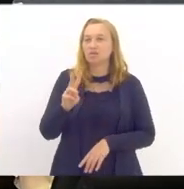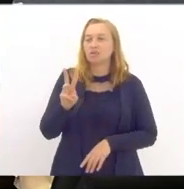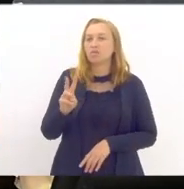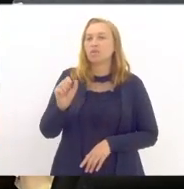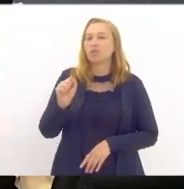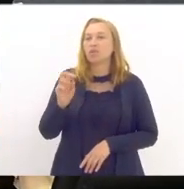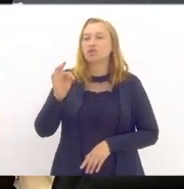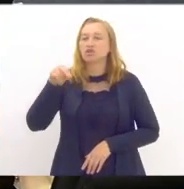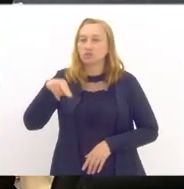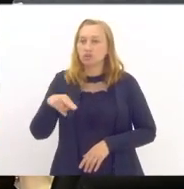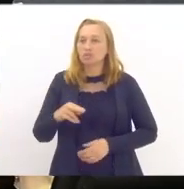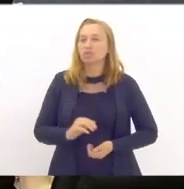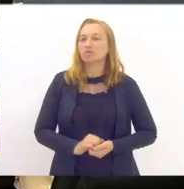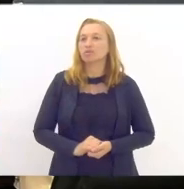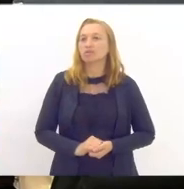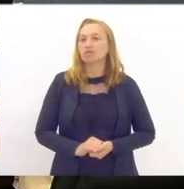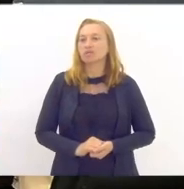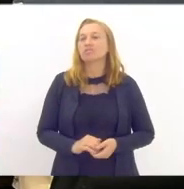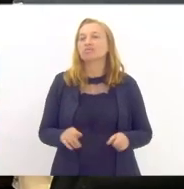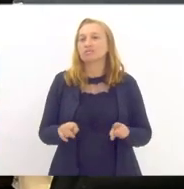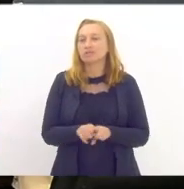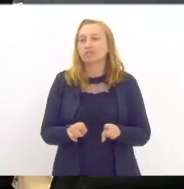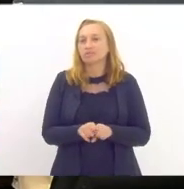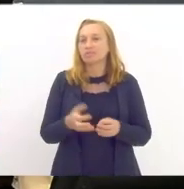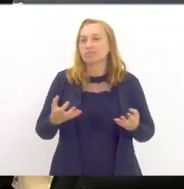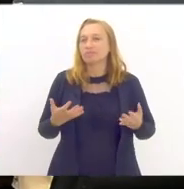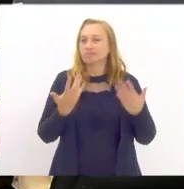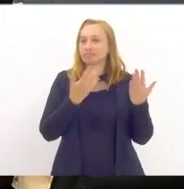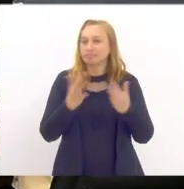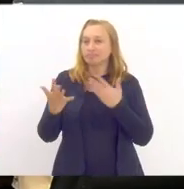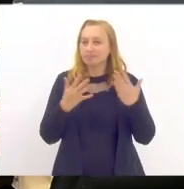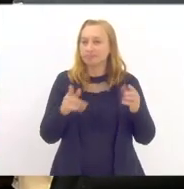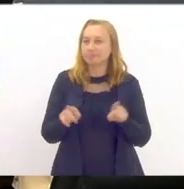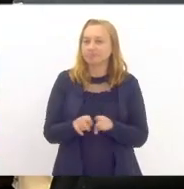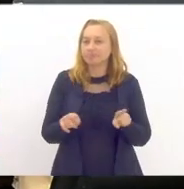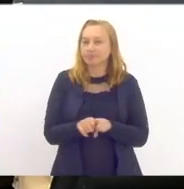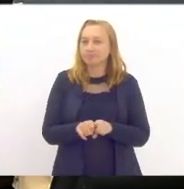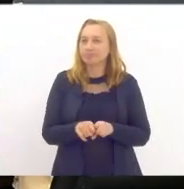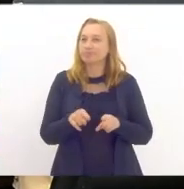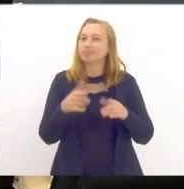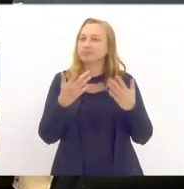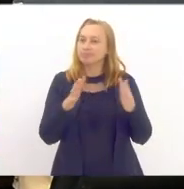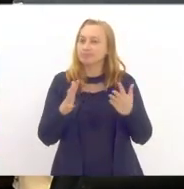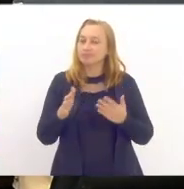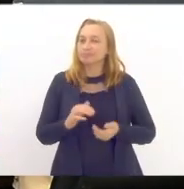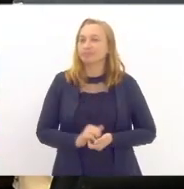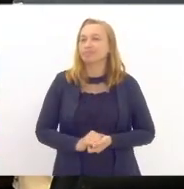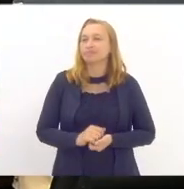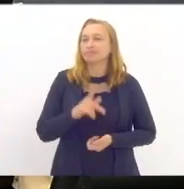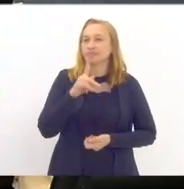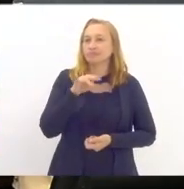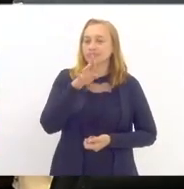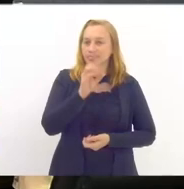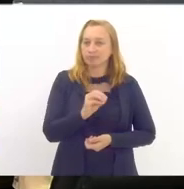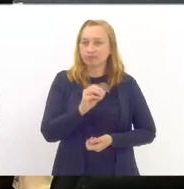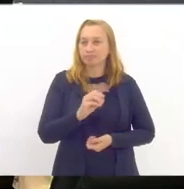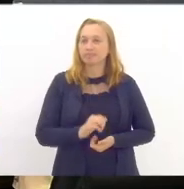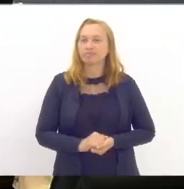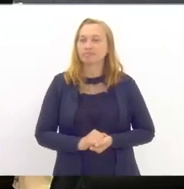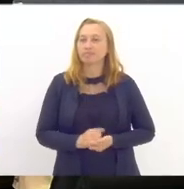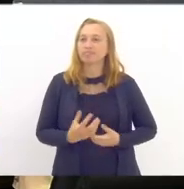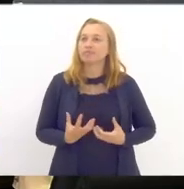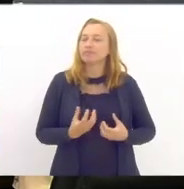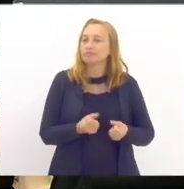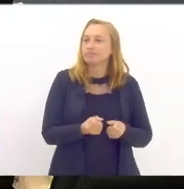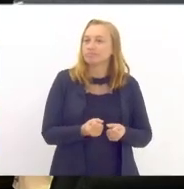Cardoso. E quero aqui cumprimentar e também ao mesmo tempo parabenizar Pedro Figueiredo por